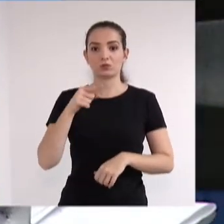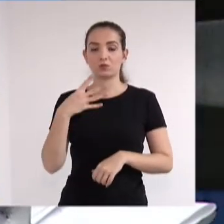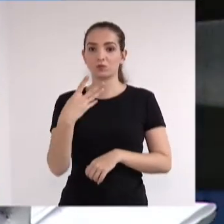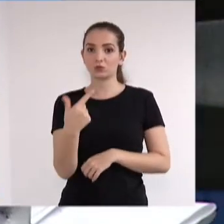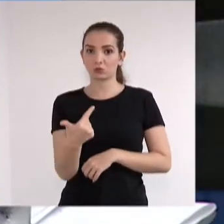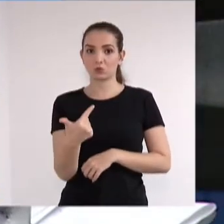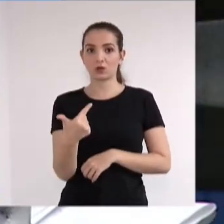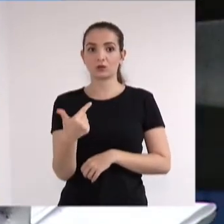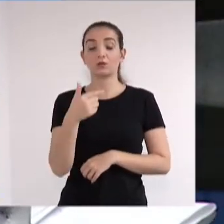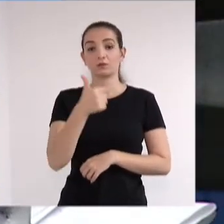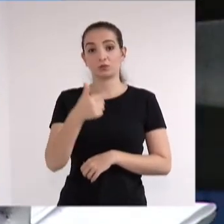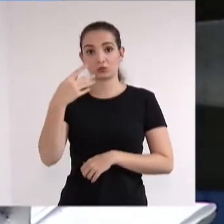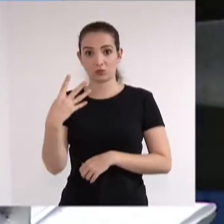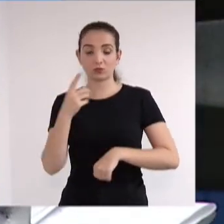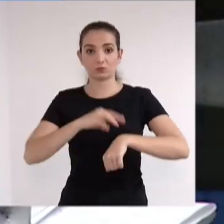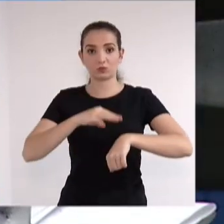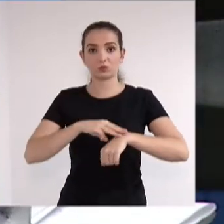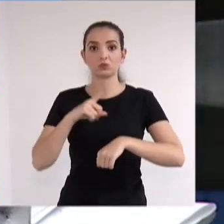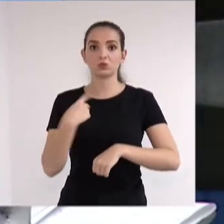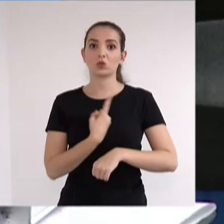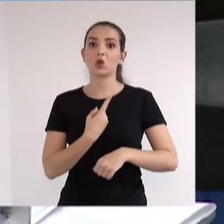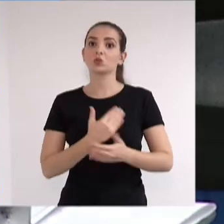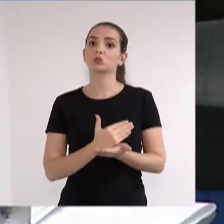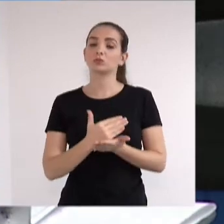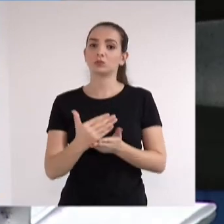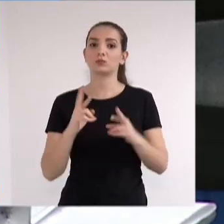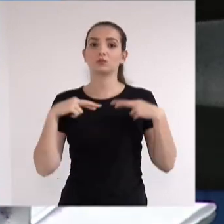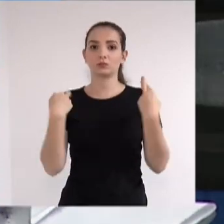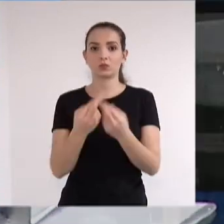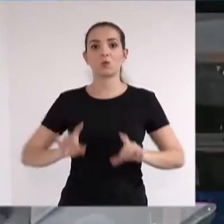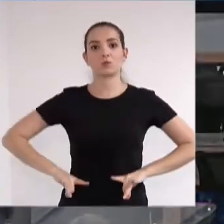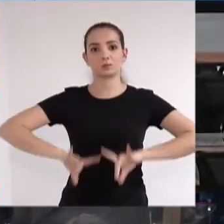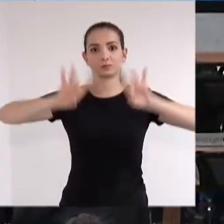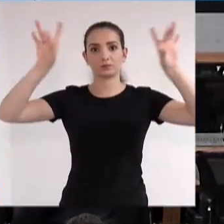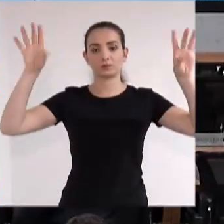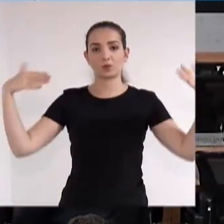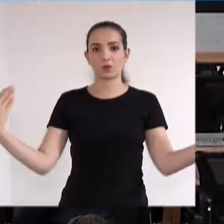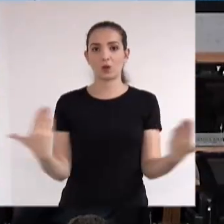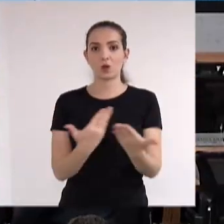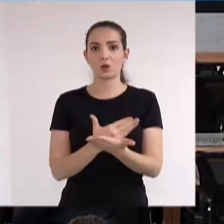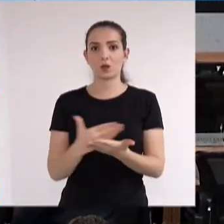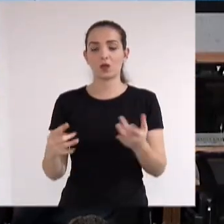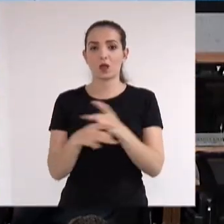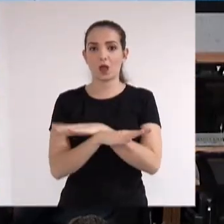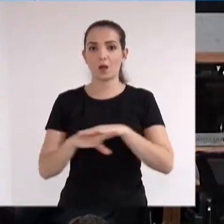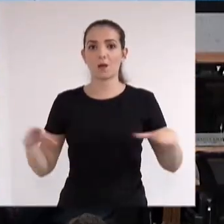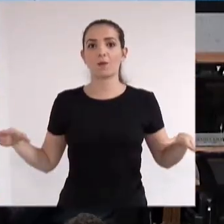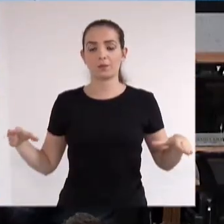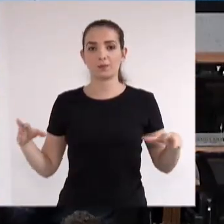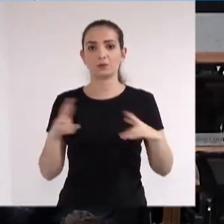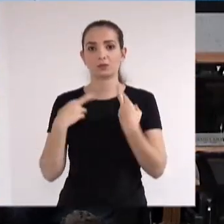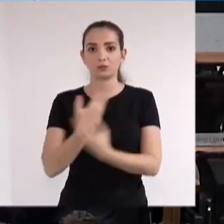11h24 convocaremos a sessão extraordinária. Está encerrada a presente sessão.